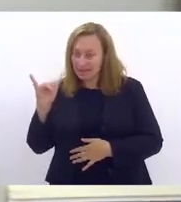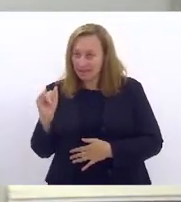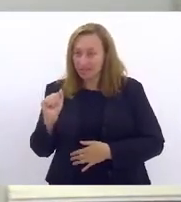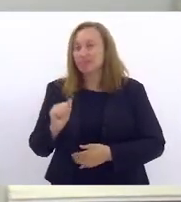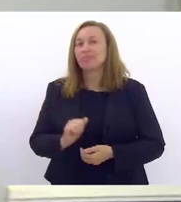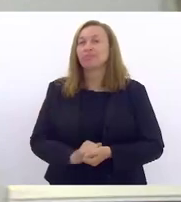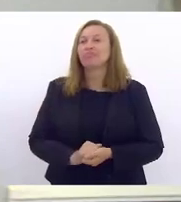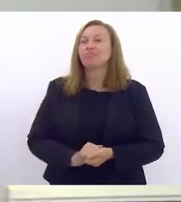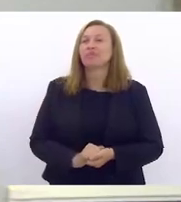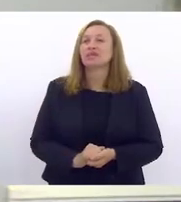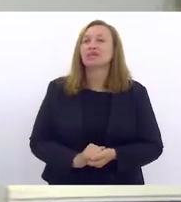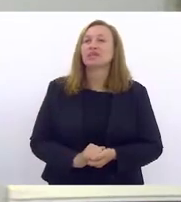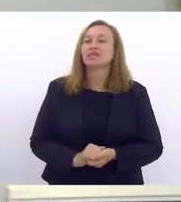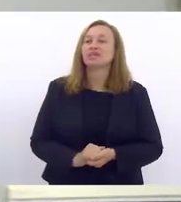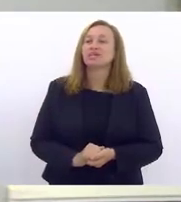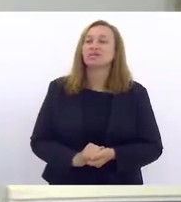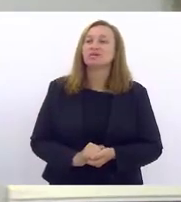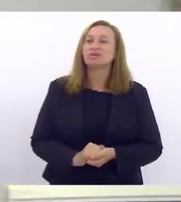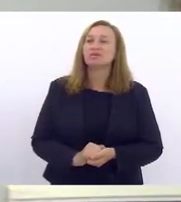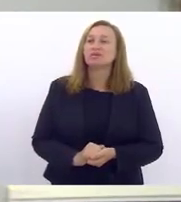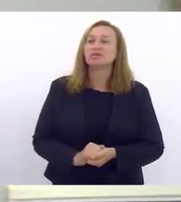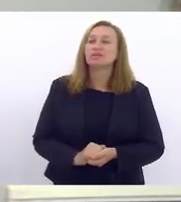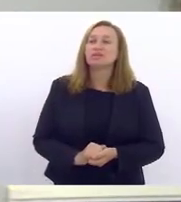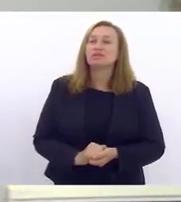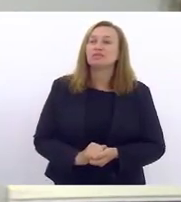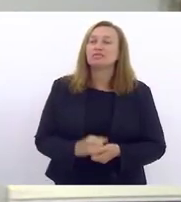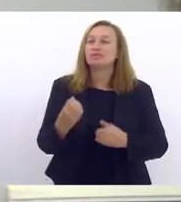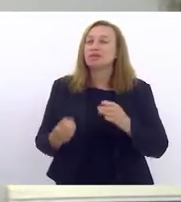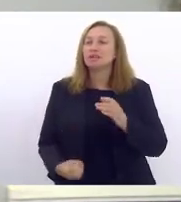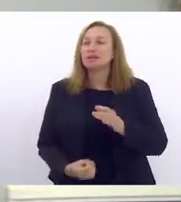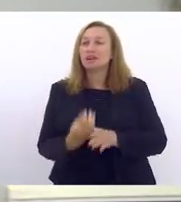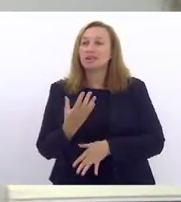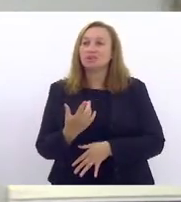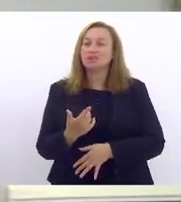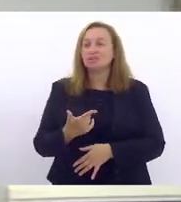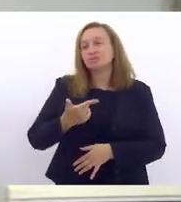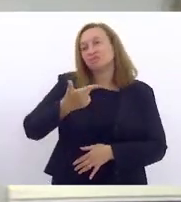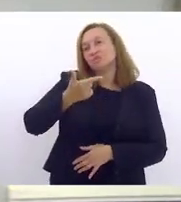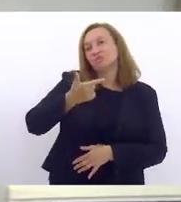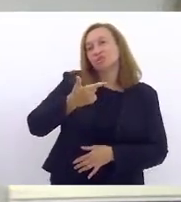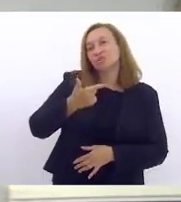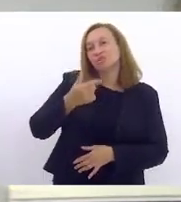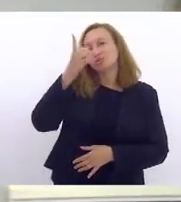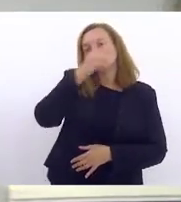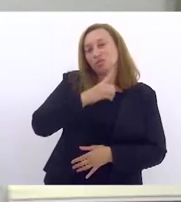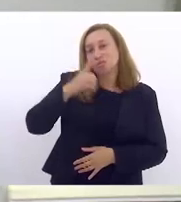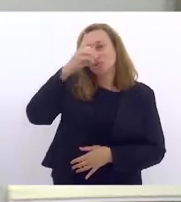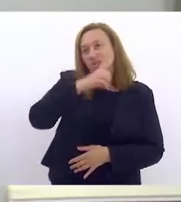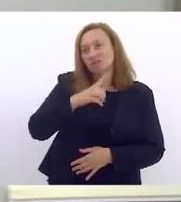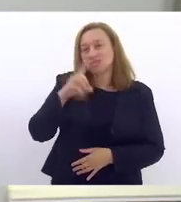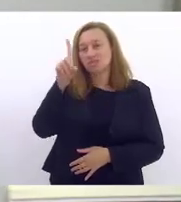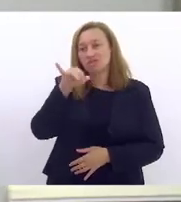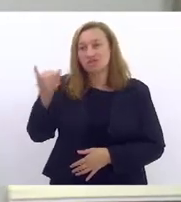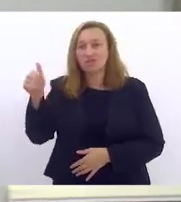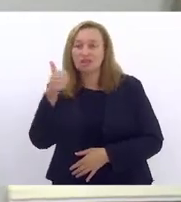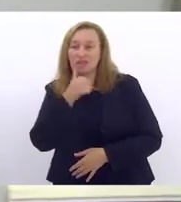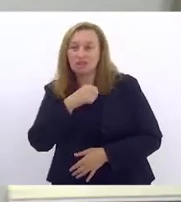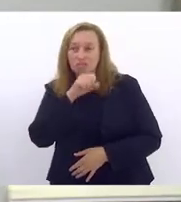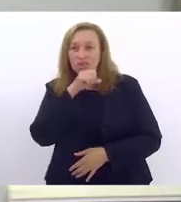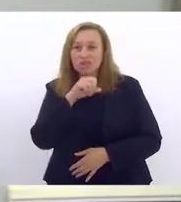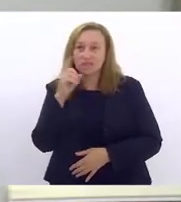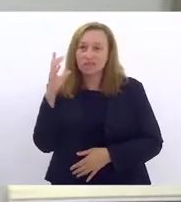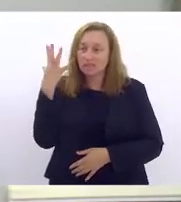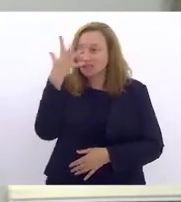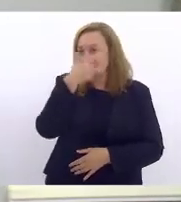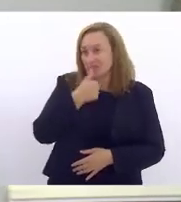Amelinha. Ela nasceu num domingo, no Dia das Mães, num domingo lindo. Tá?